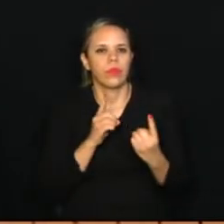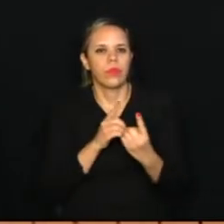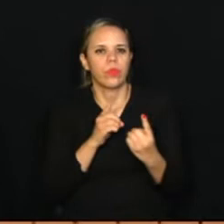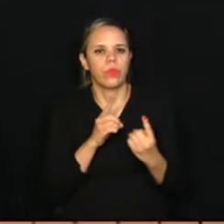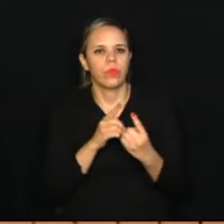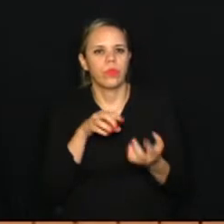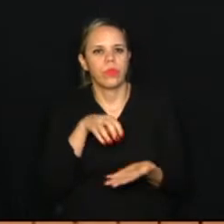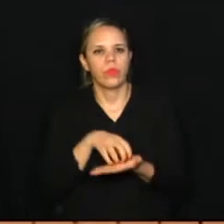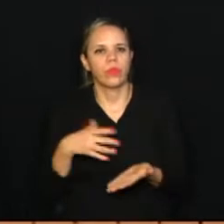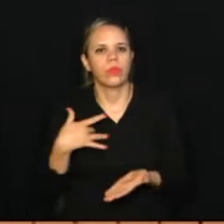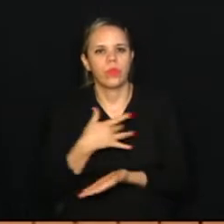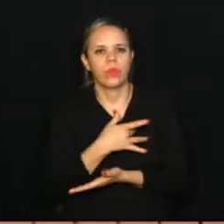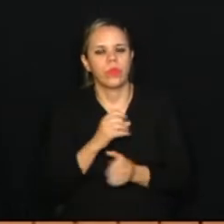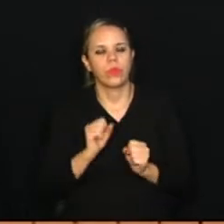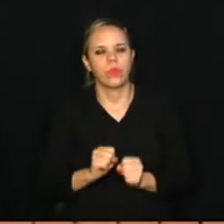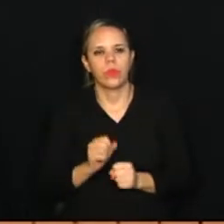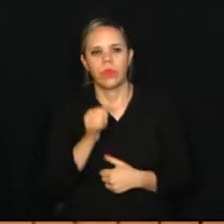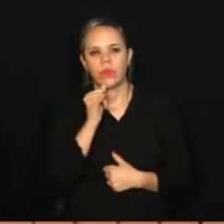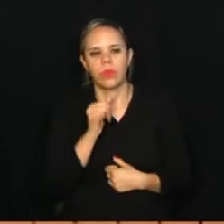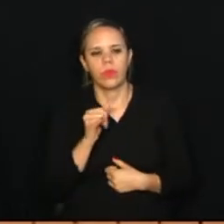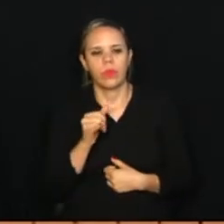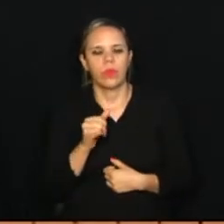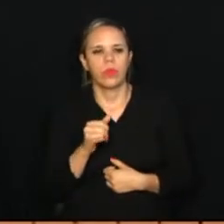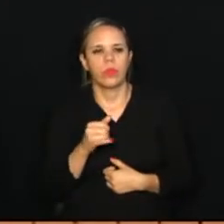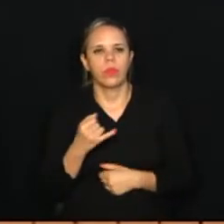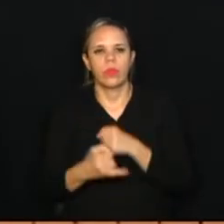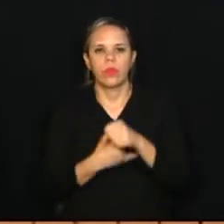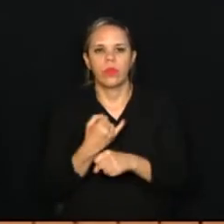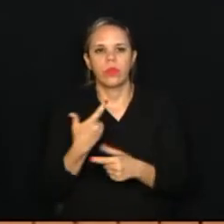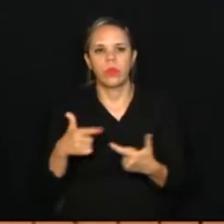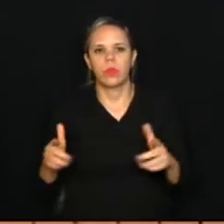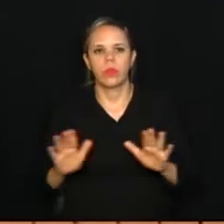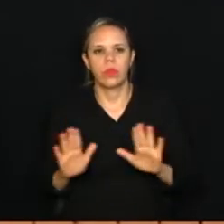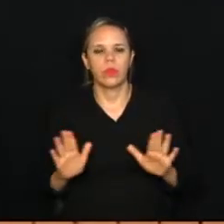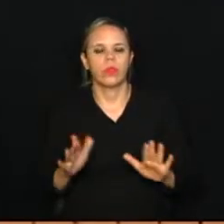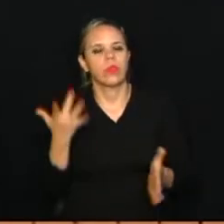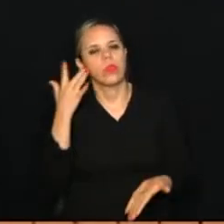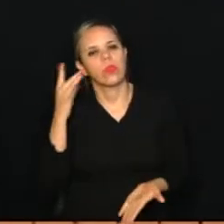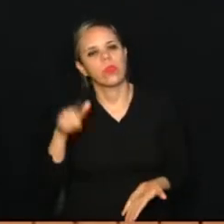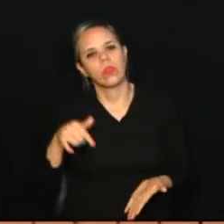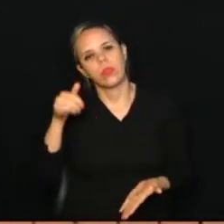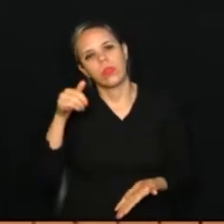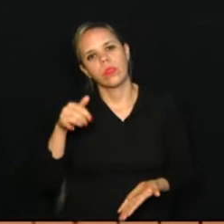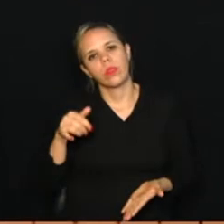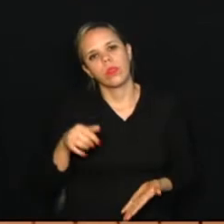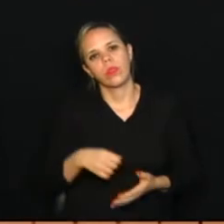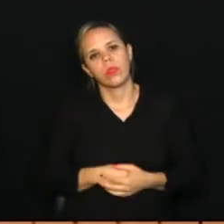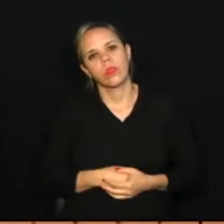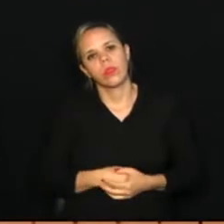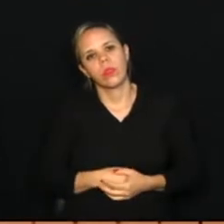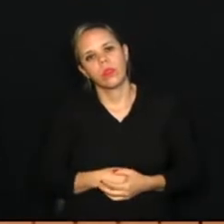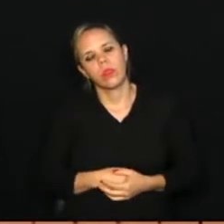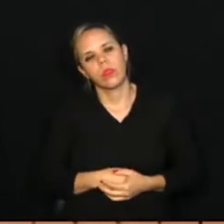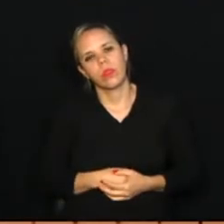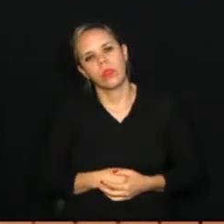posto de saúde pode estar um dia sem a internet e tal. Ou seja, é vital que esse